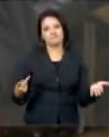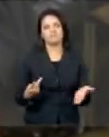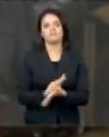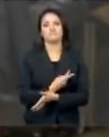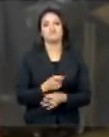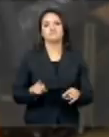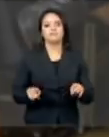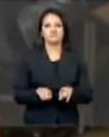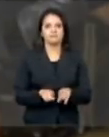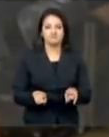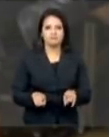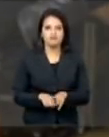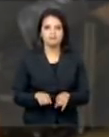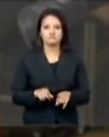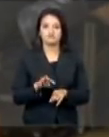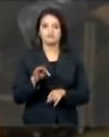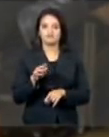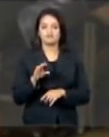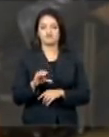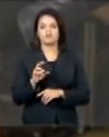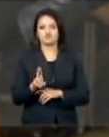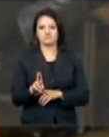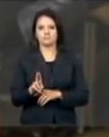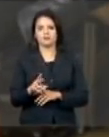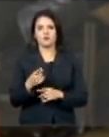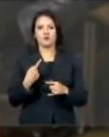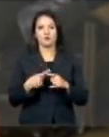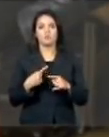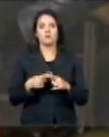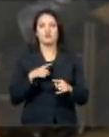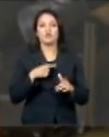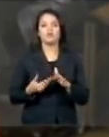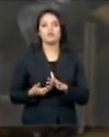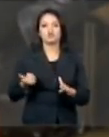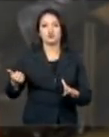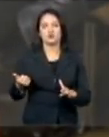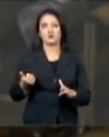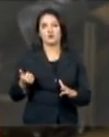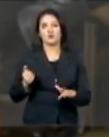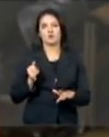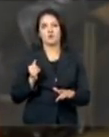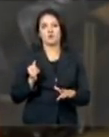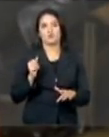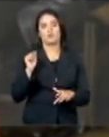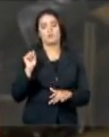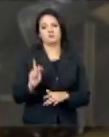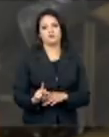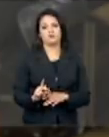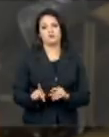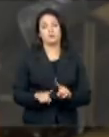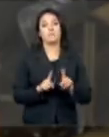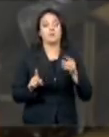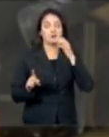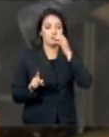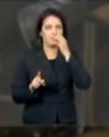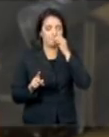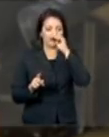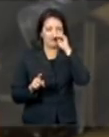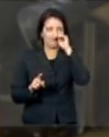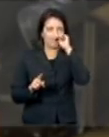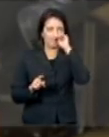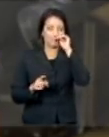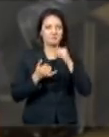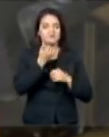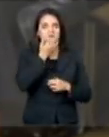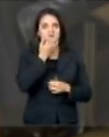pelo tribunal de contas a ver gozado uma parte de sua aposentadoria e felizmente antes do seu na sua passagem do seu